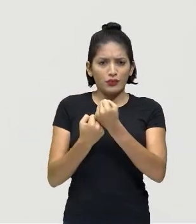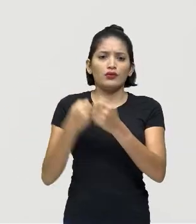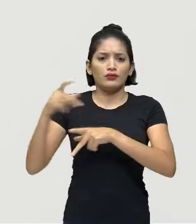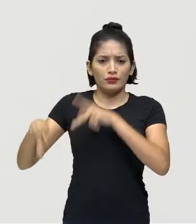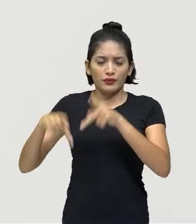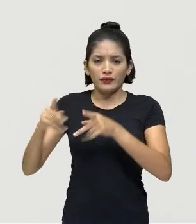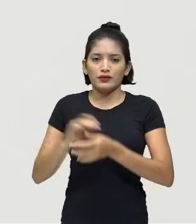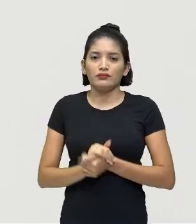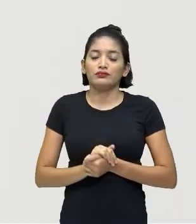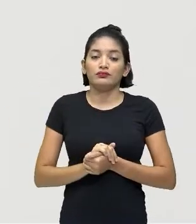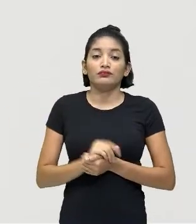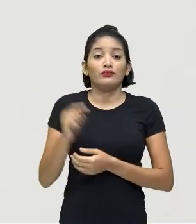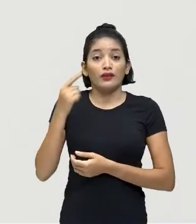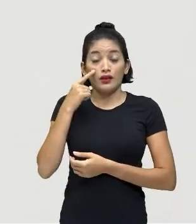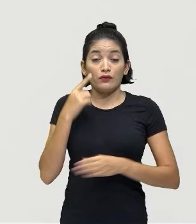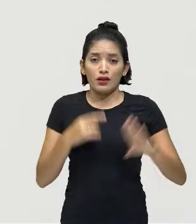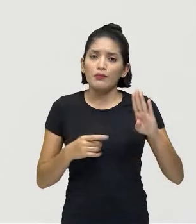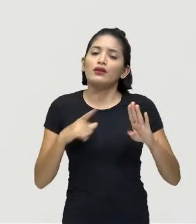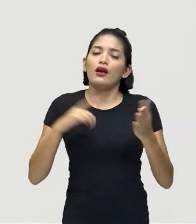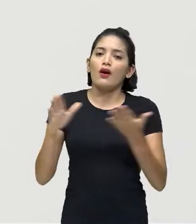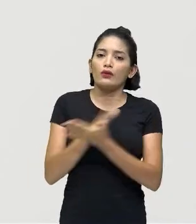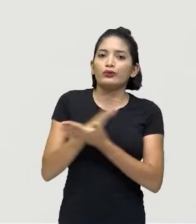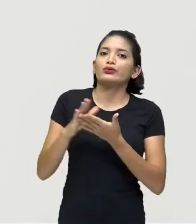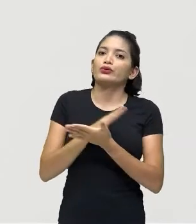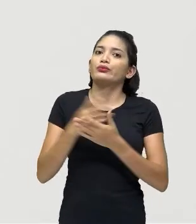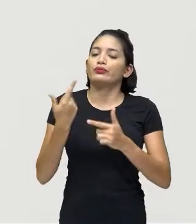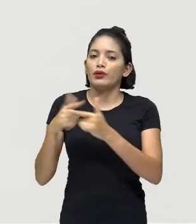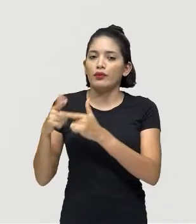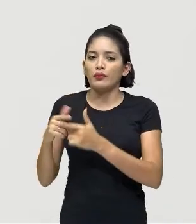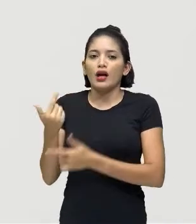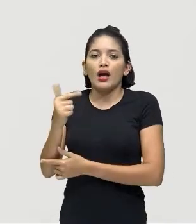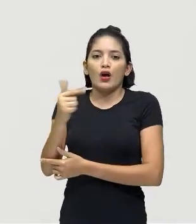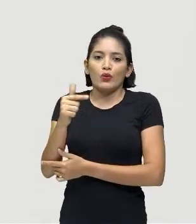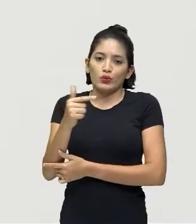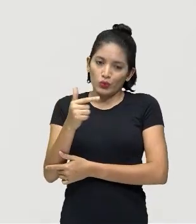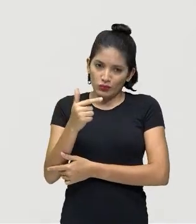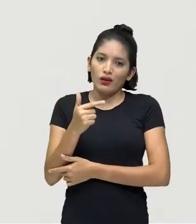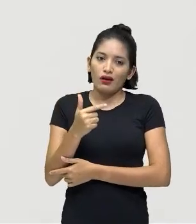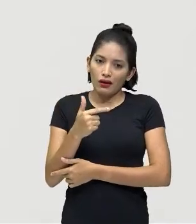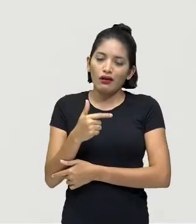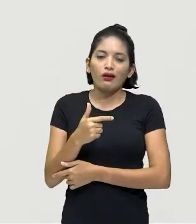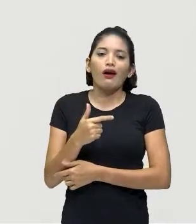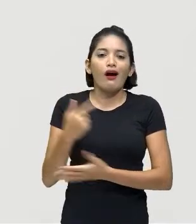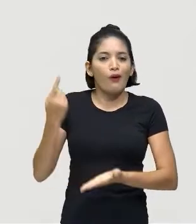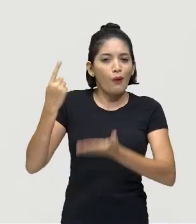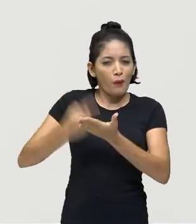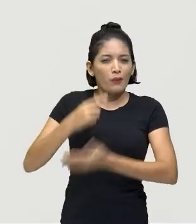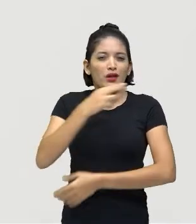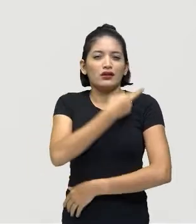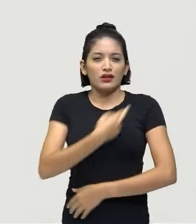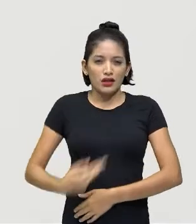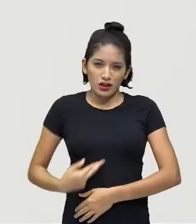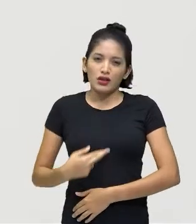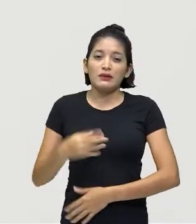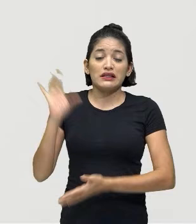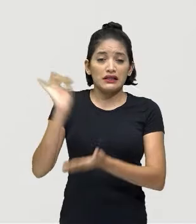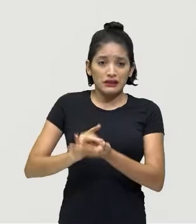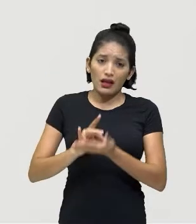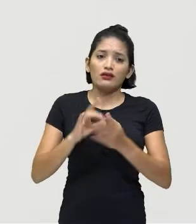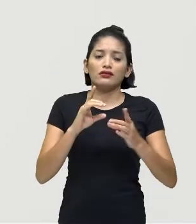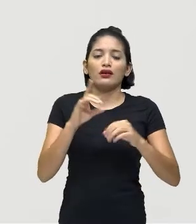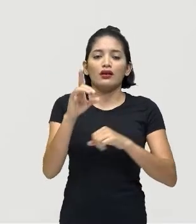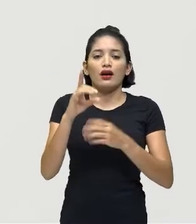tenho algumas situações. Por exemplo, não vai haver essa ascensão democrática de imediato, né? E eu não tenho essa